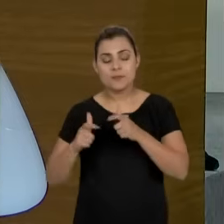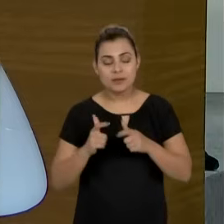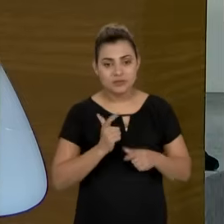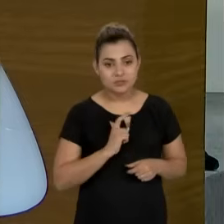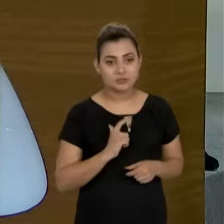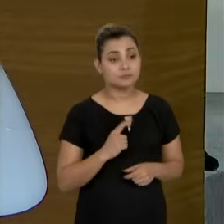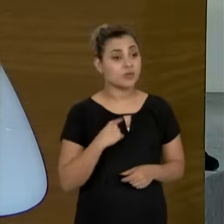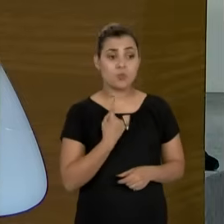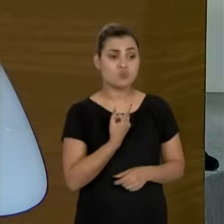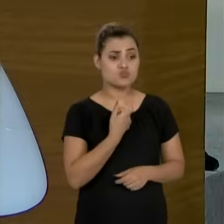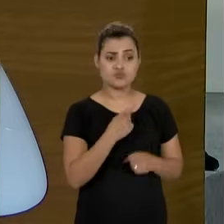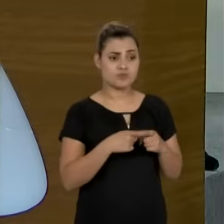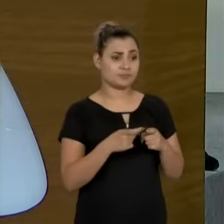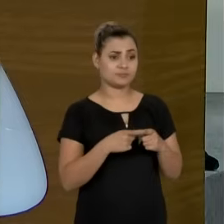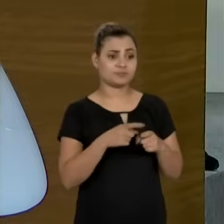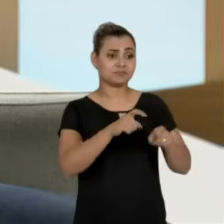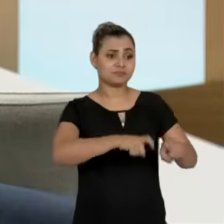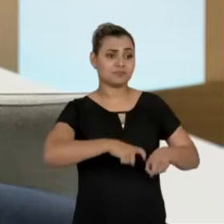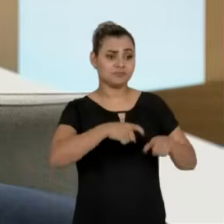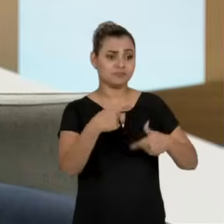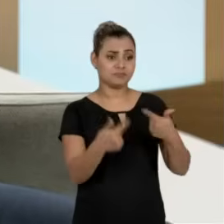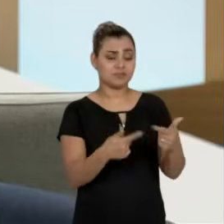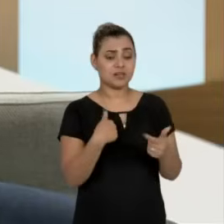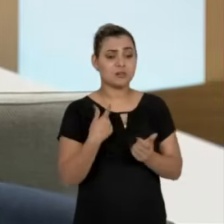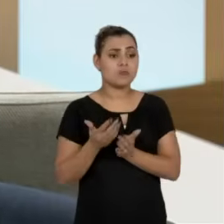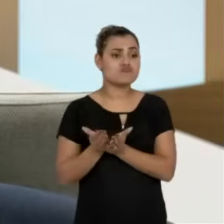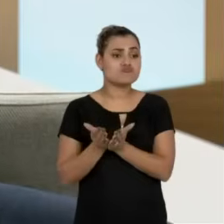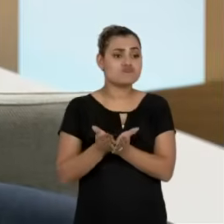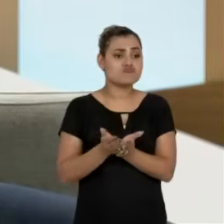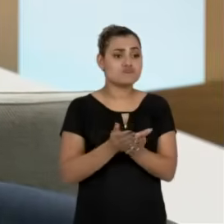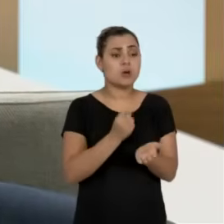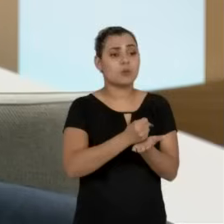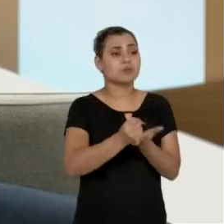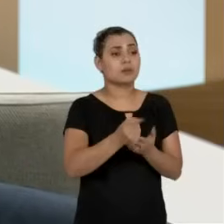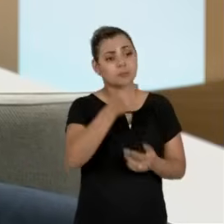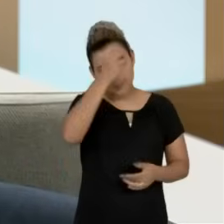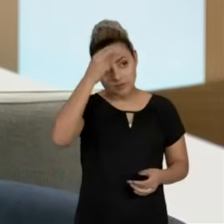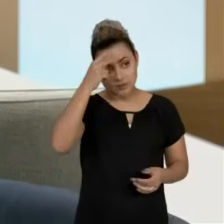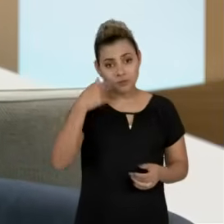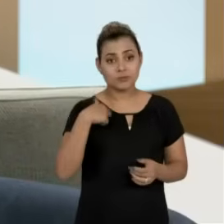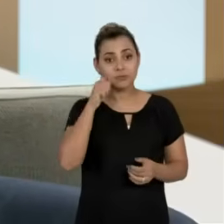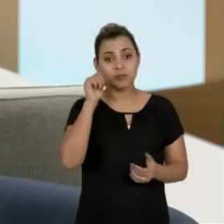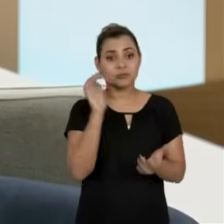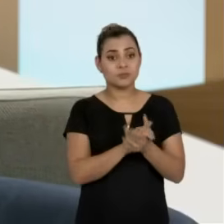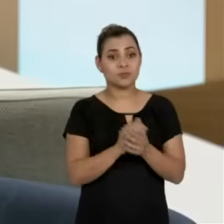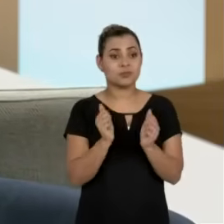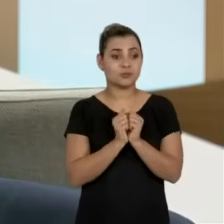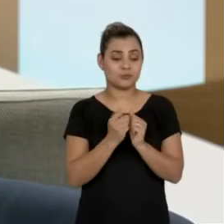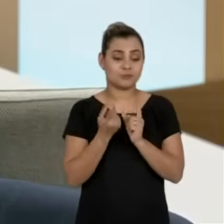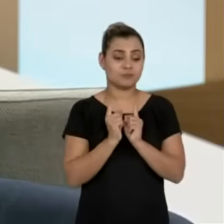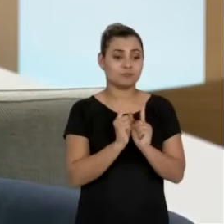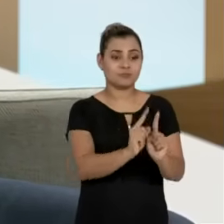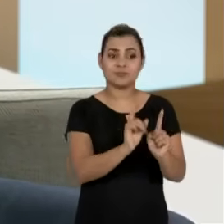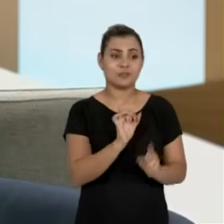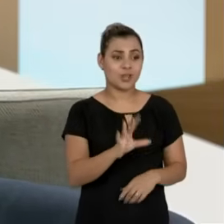Eu era o único médico que trabalhava na área rural, com um barquinho contratado pela prefeitura. Eu e minha ex-esposa, Márcia Gama. E eu chegava